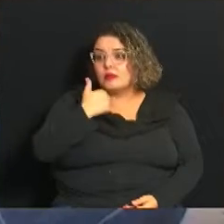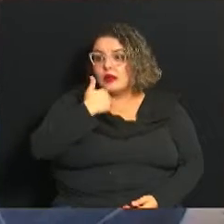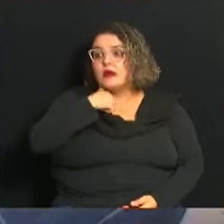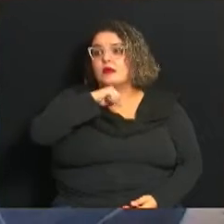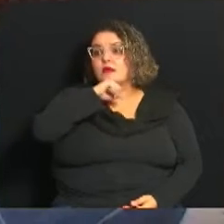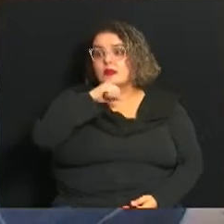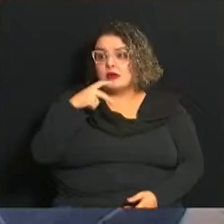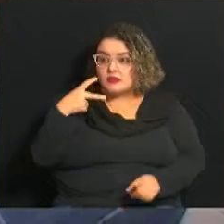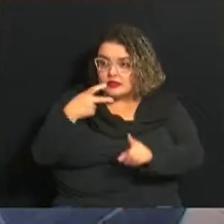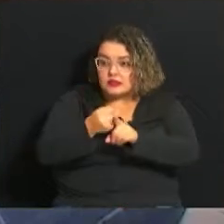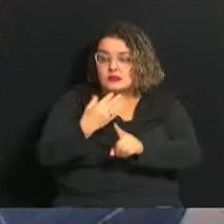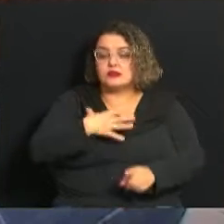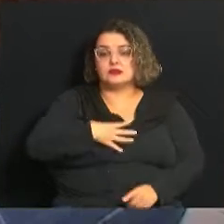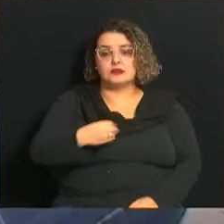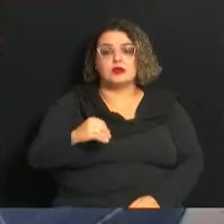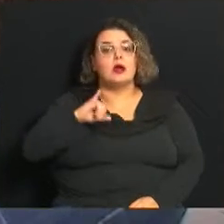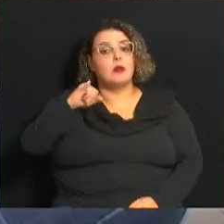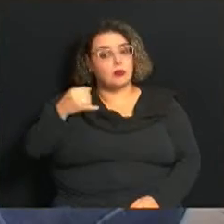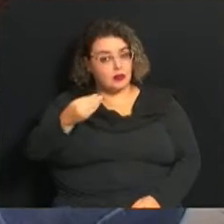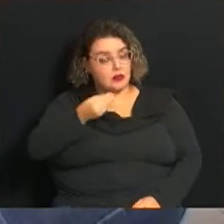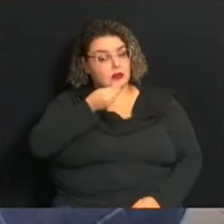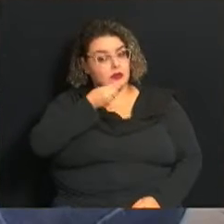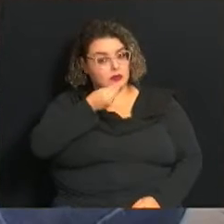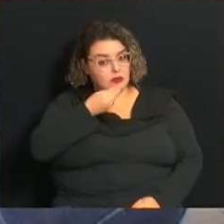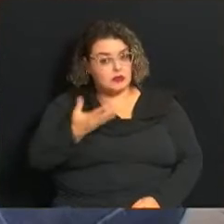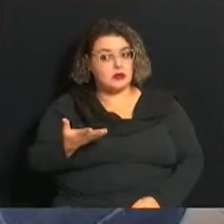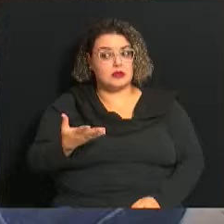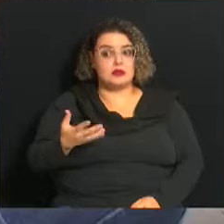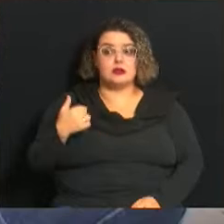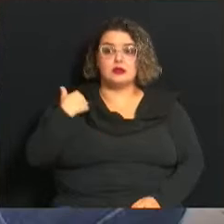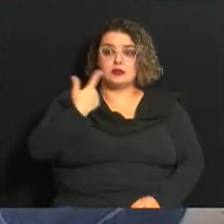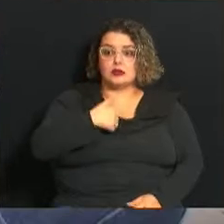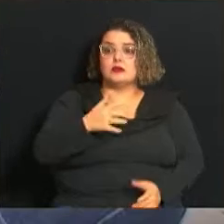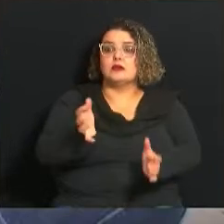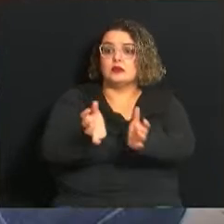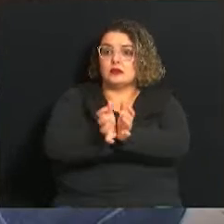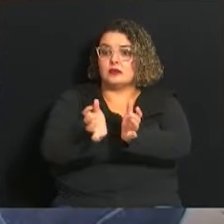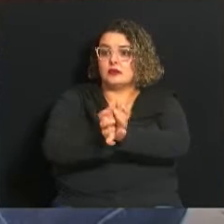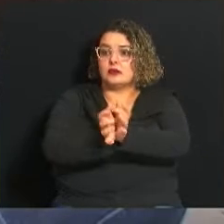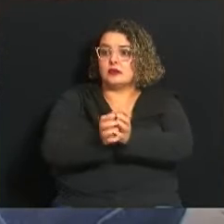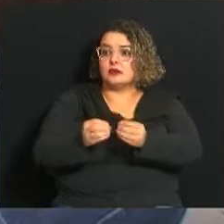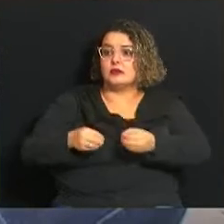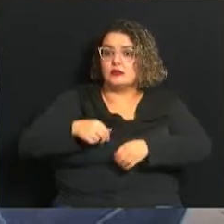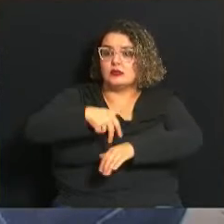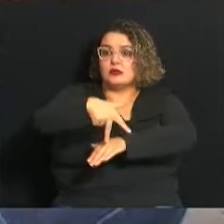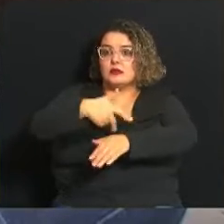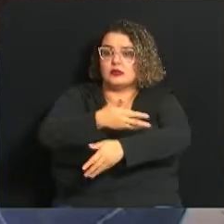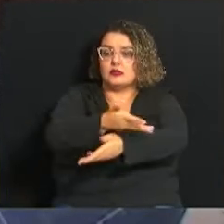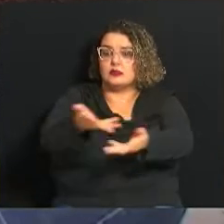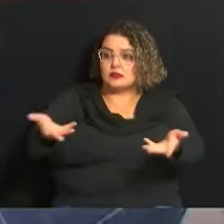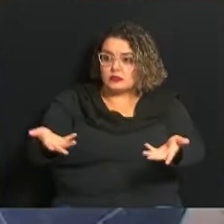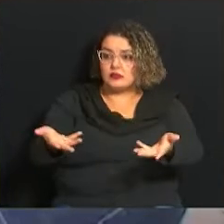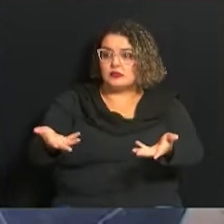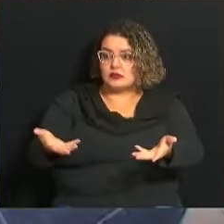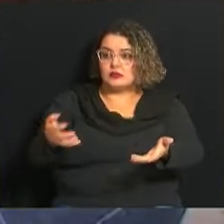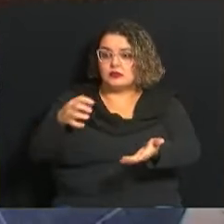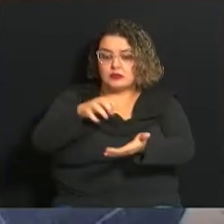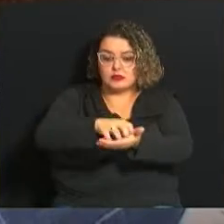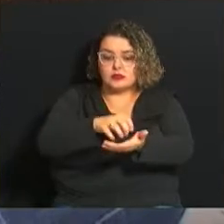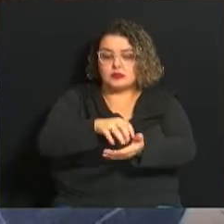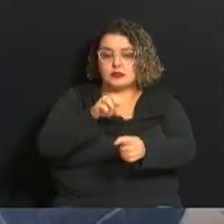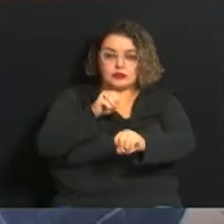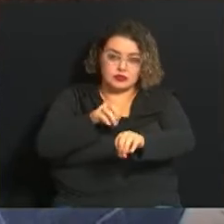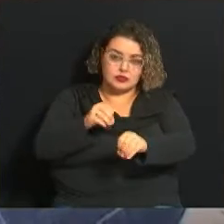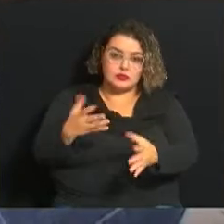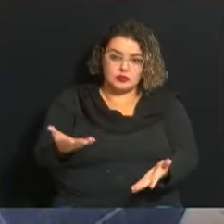procurem, aproveitem as oportunidades da nossa equipe, estando à disponibilidade, né, no centro de educação, ou